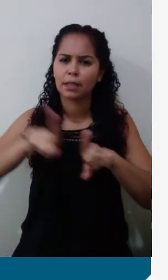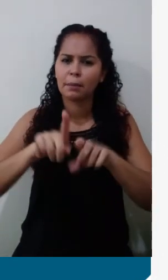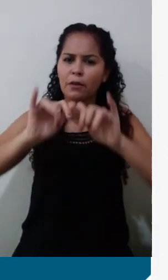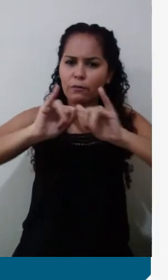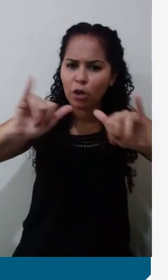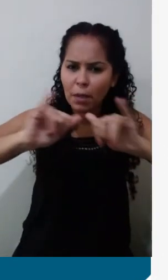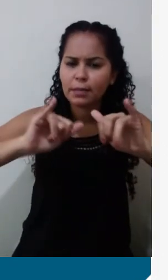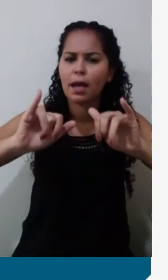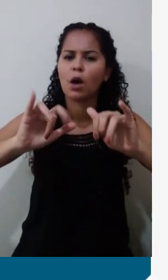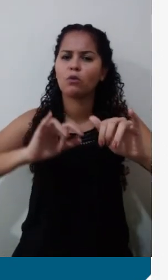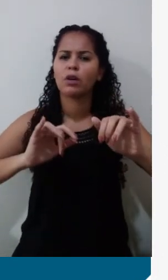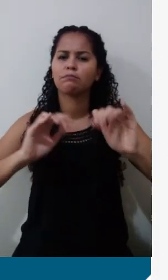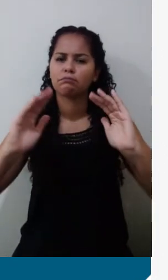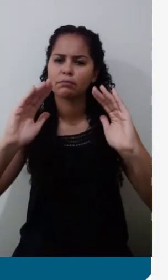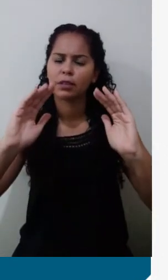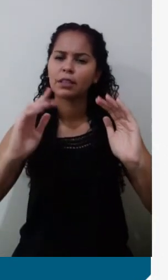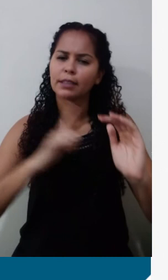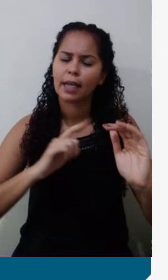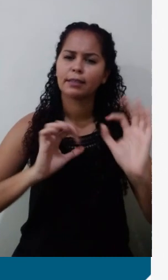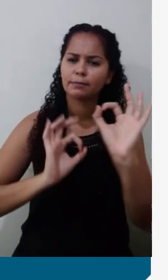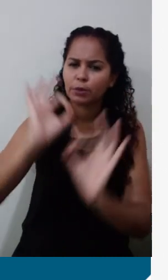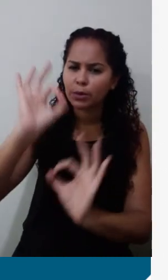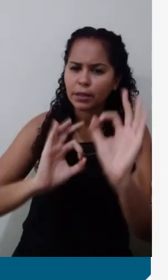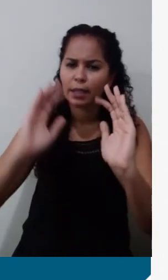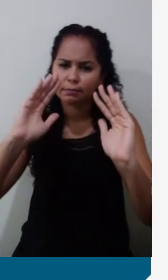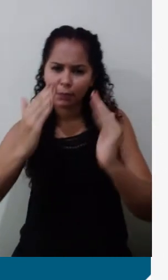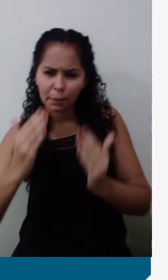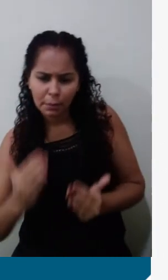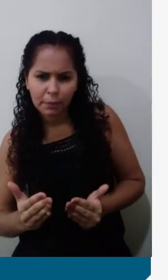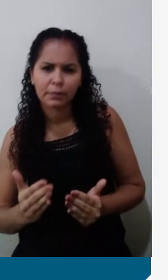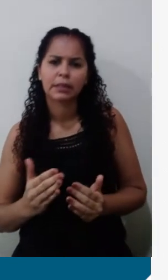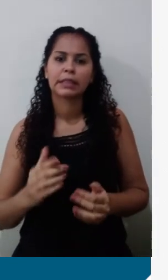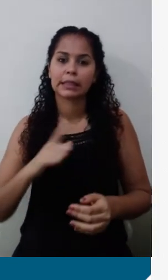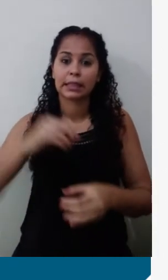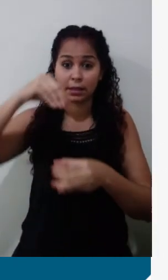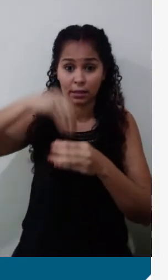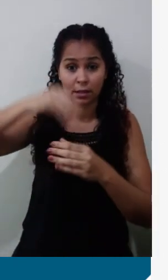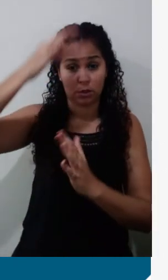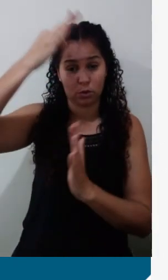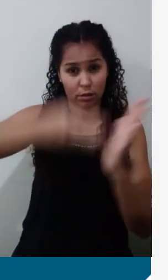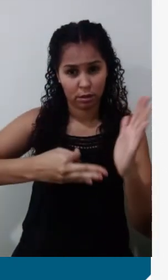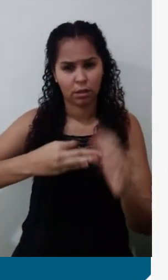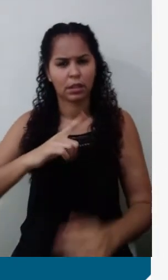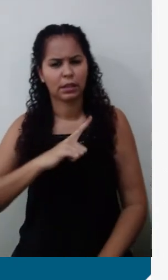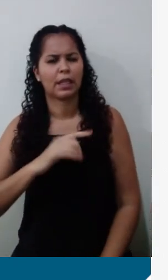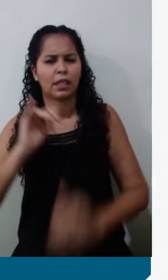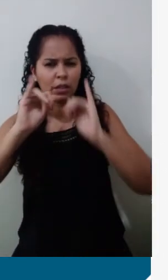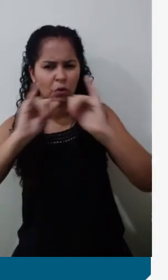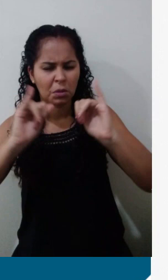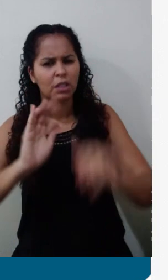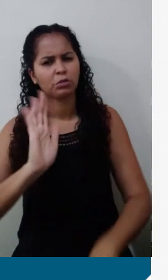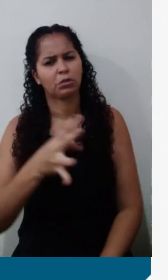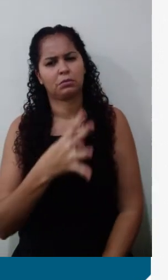informações foram bem trabalhados, por mais que alguns deles aparecessem informações muito, em dados